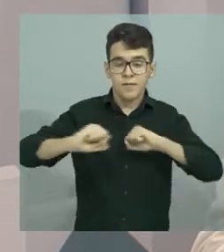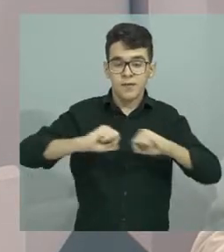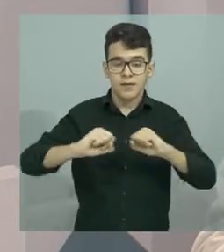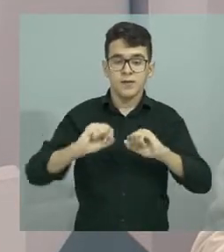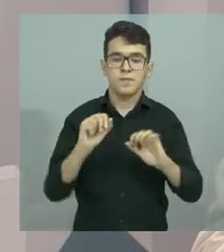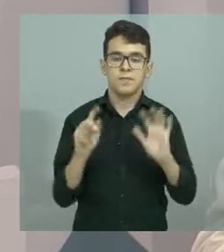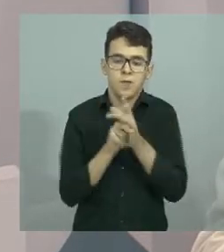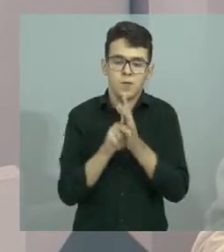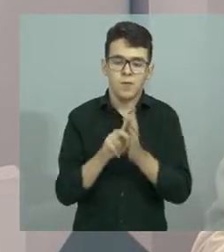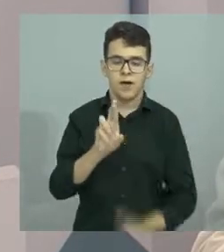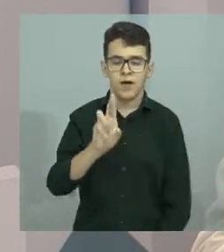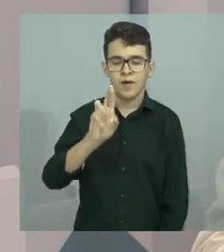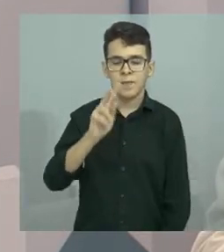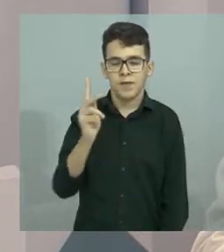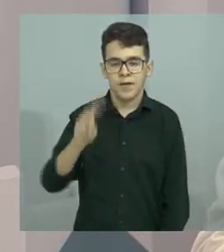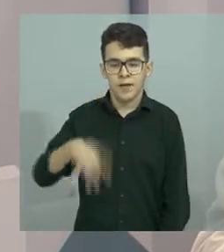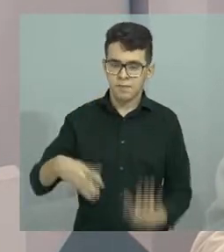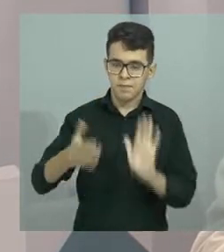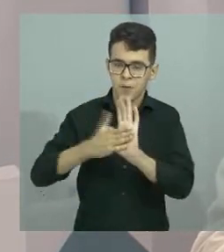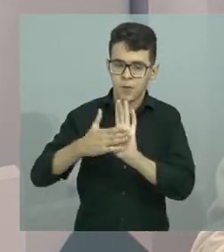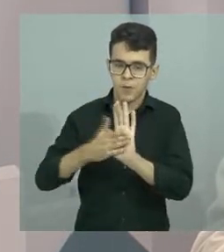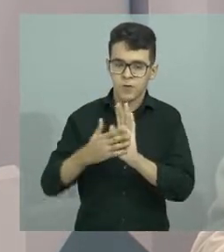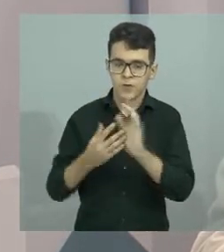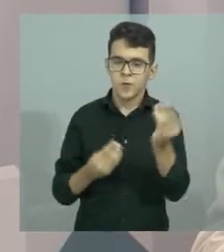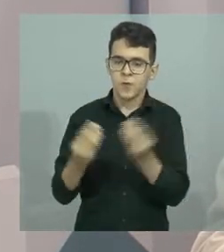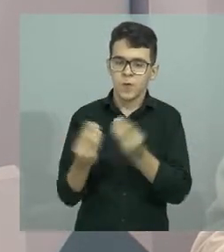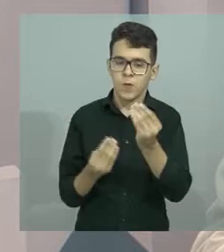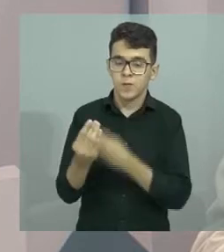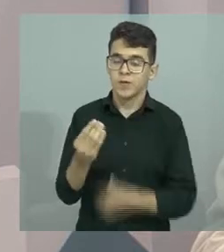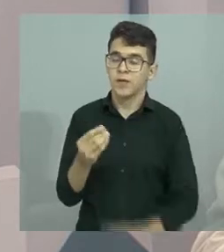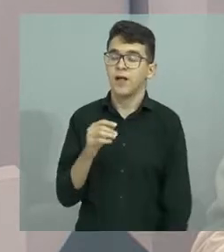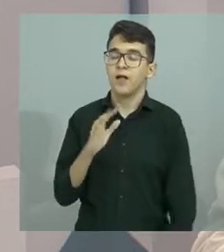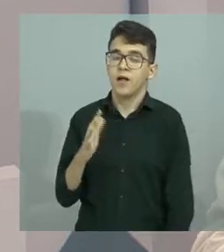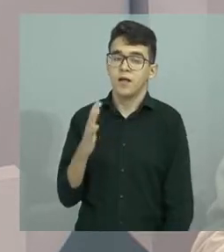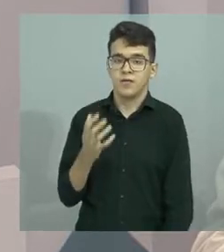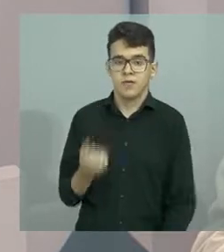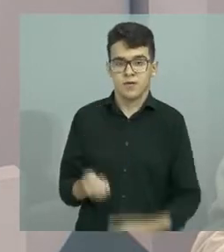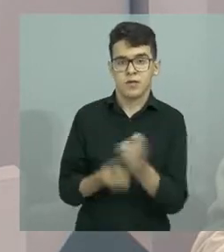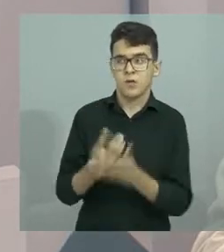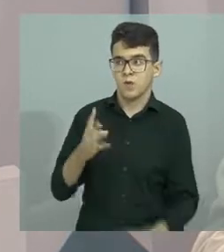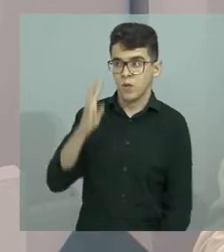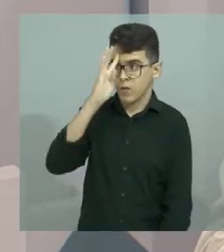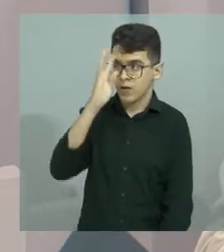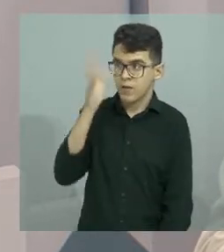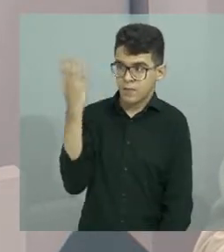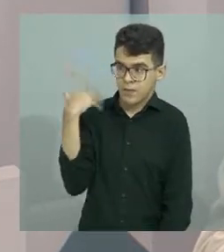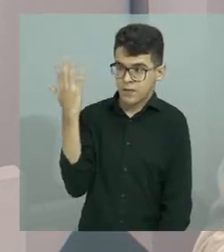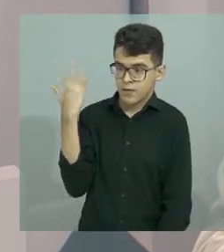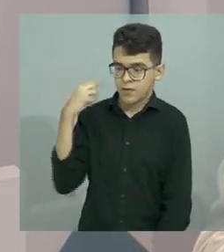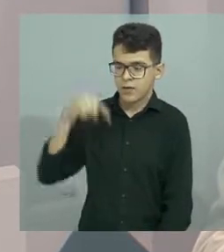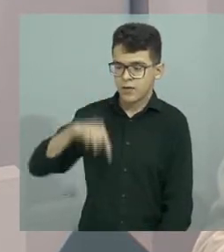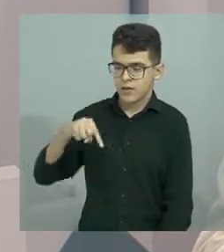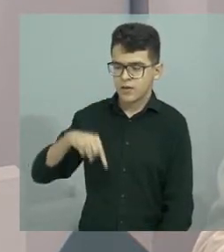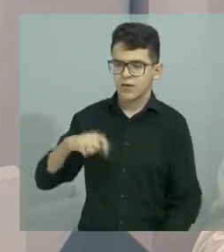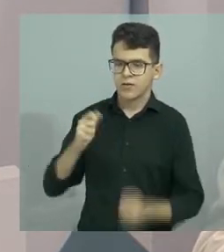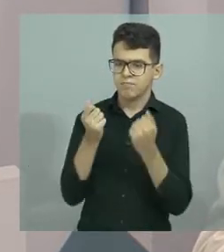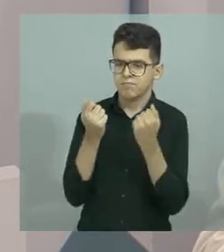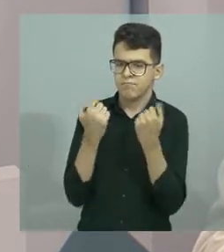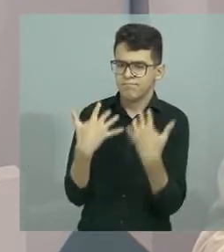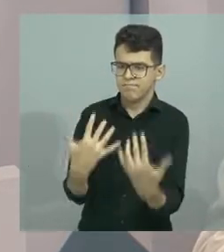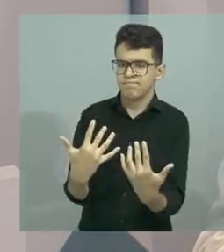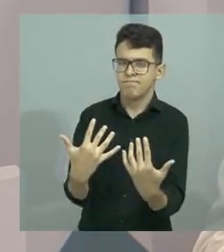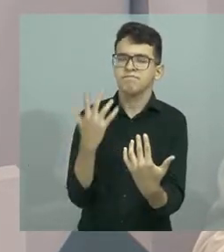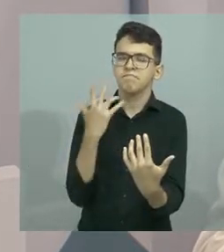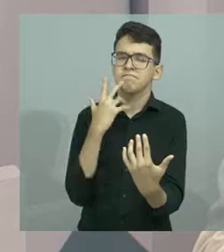Fórum Parlamentar Metropolitano. Este fórum que foi lançado na quarta-feira passada, aqui no plenário da Câmara Municipal